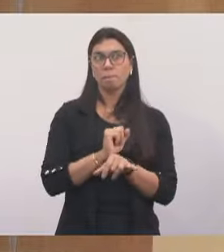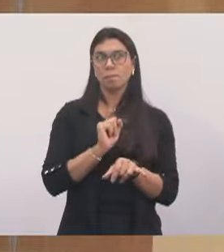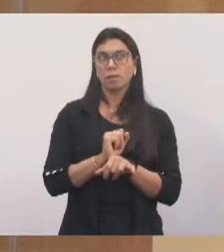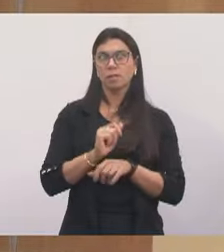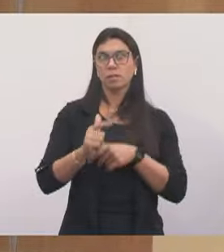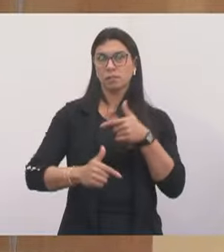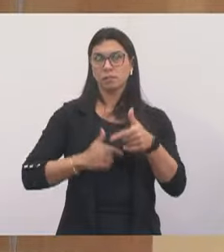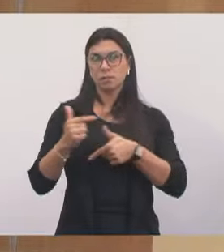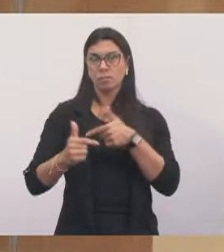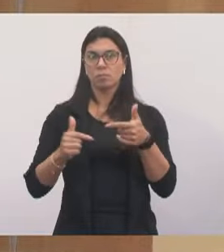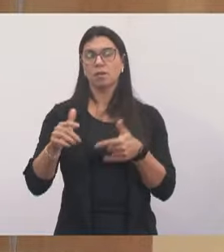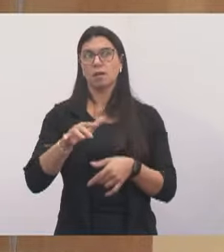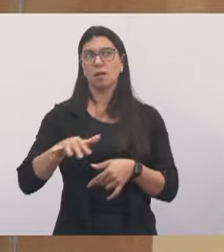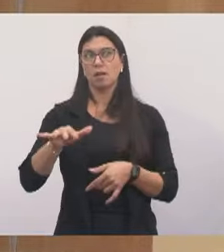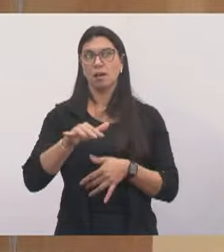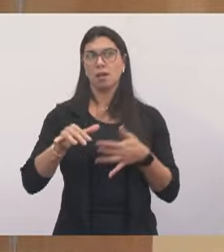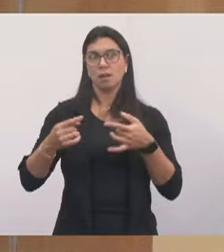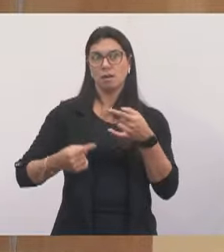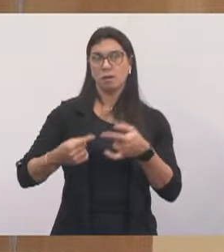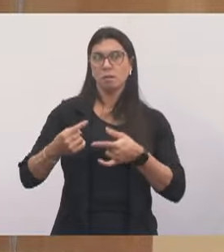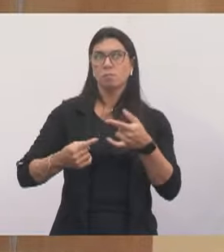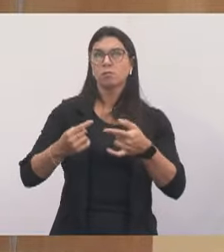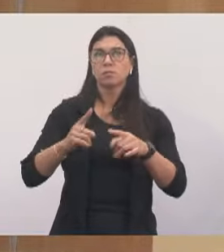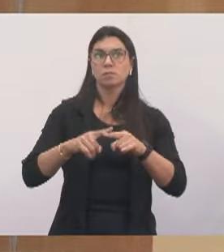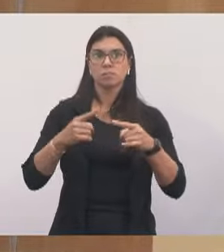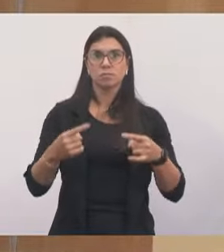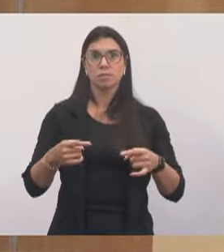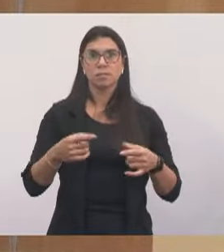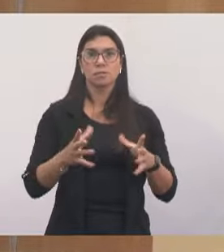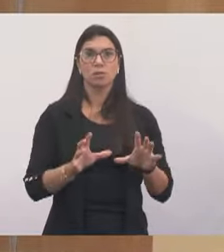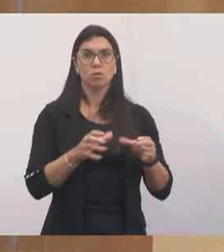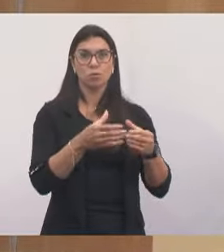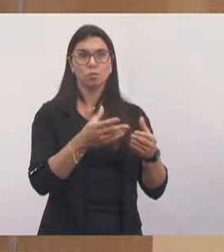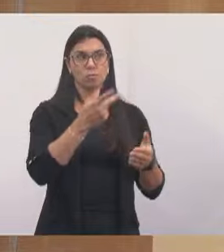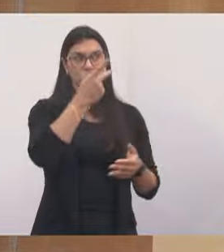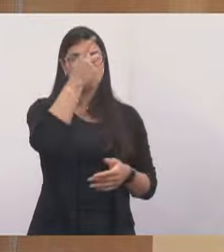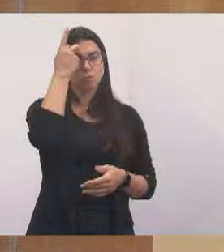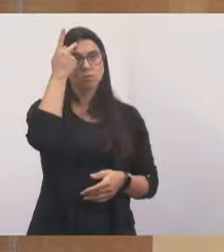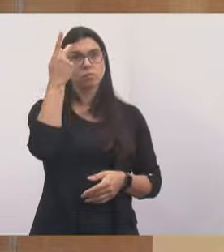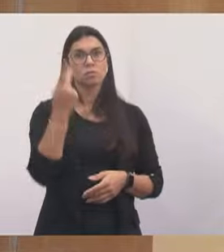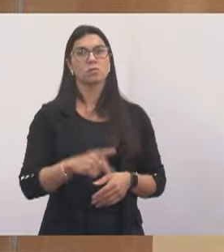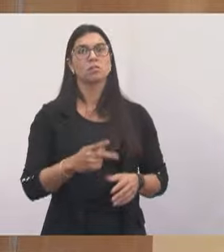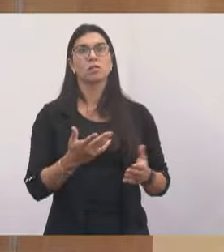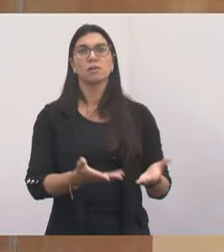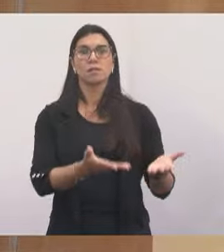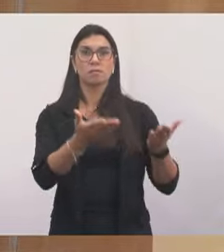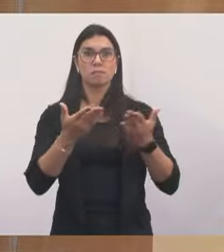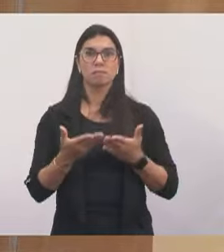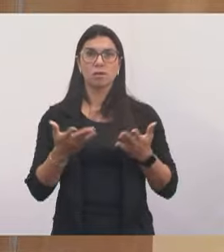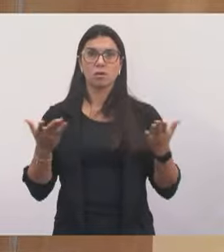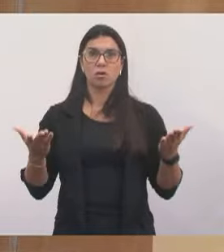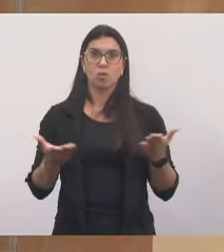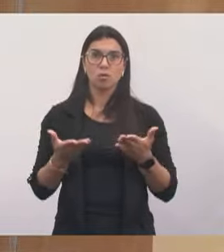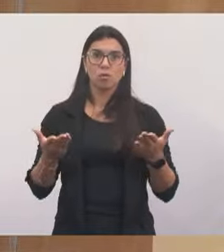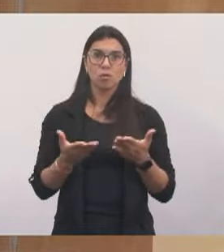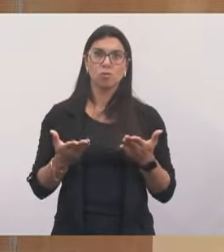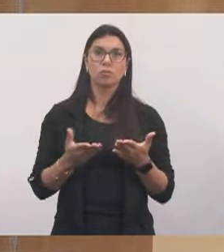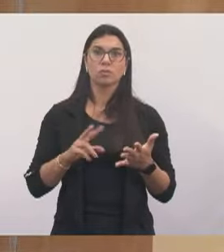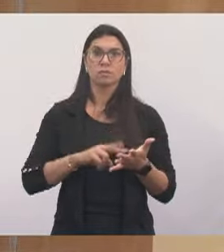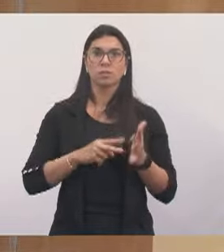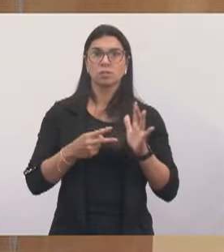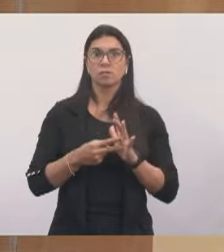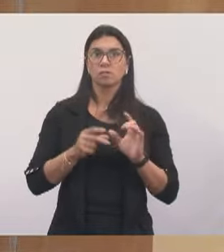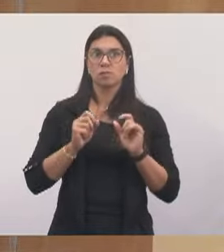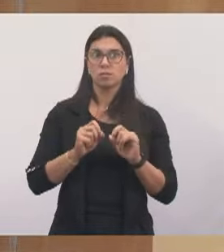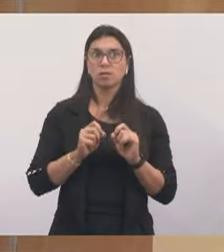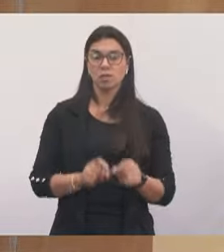que essas pequenas grupos de pessoas que estão representando não só a associação, mas também